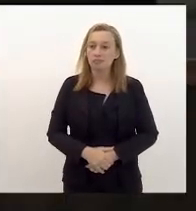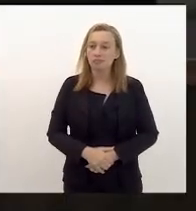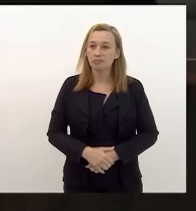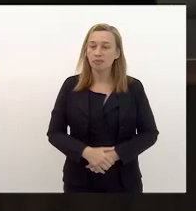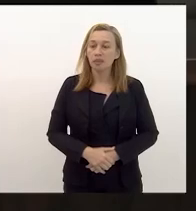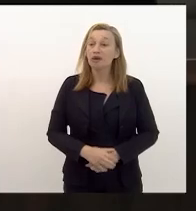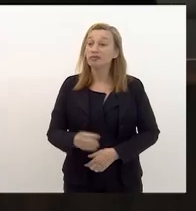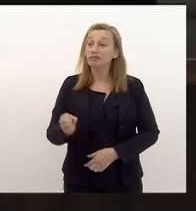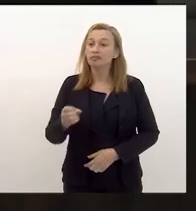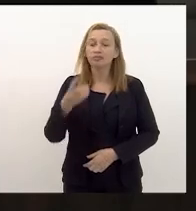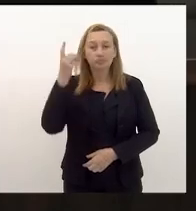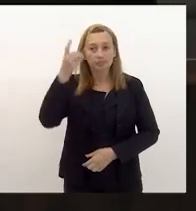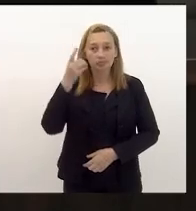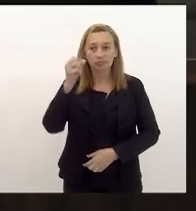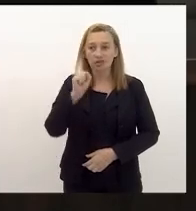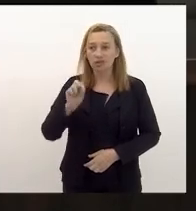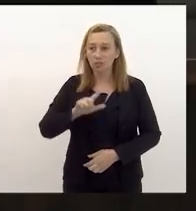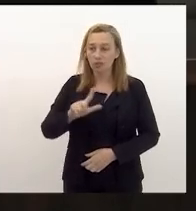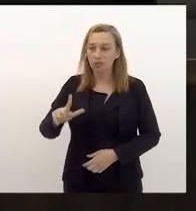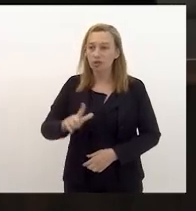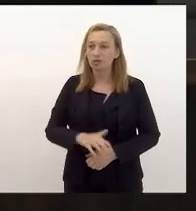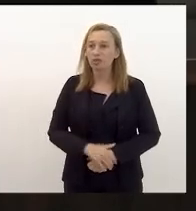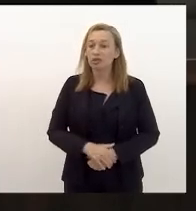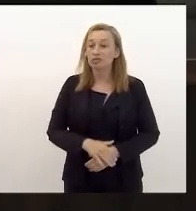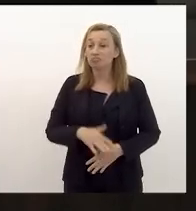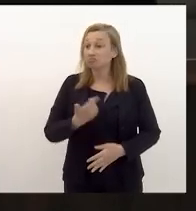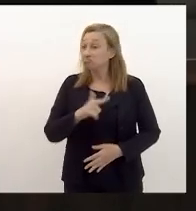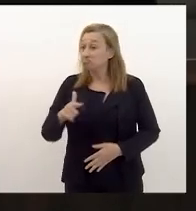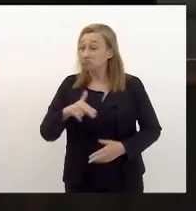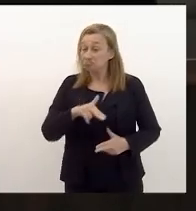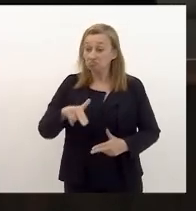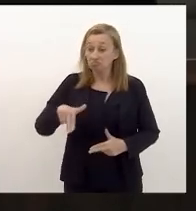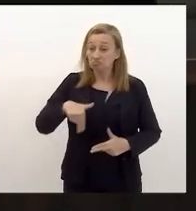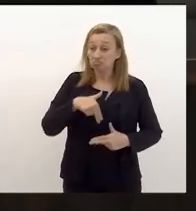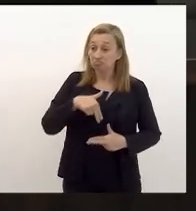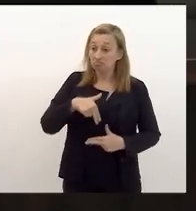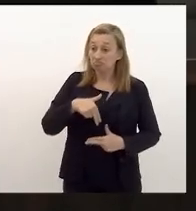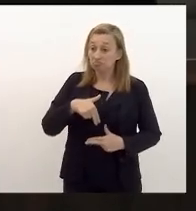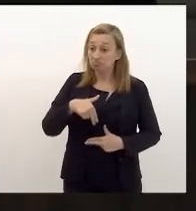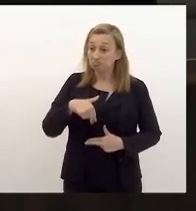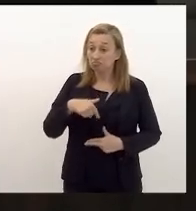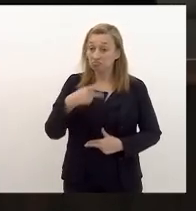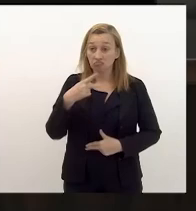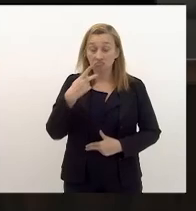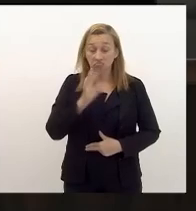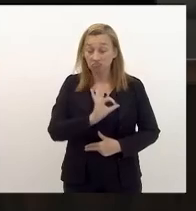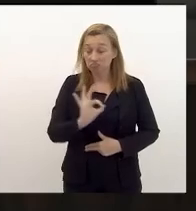deputado Samuel Malafaia. Em não havendo mais oradores inscritos,